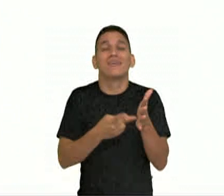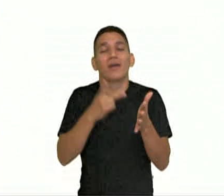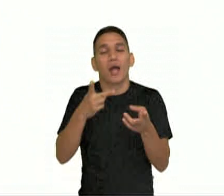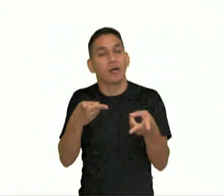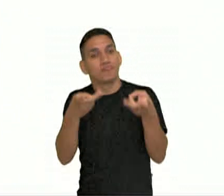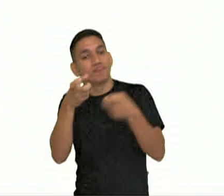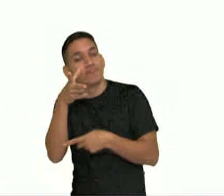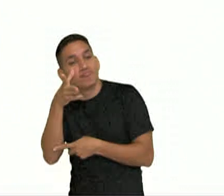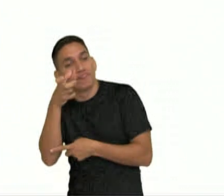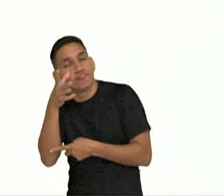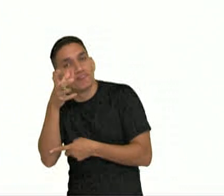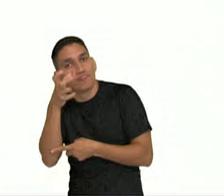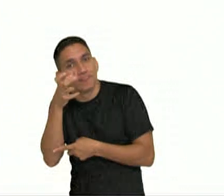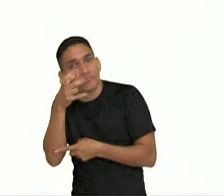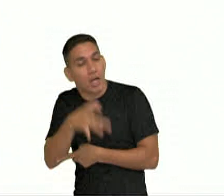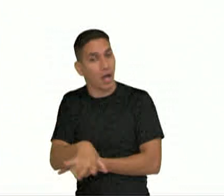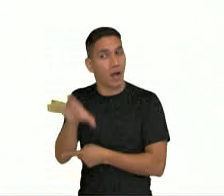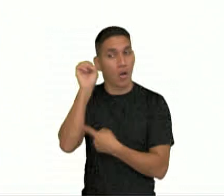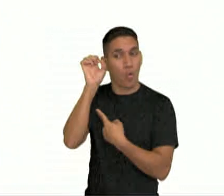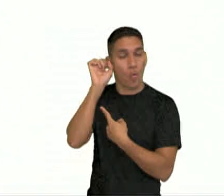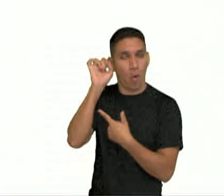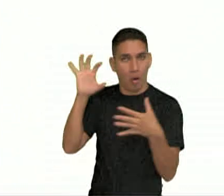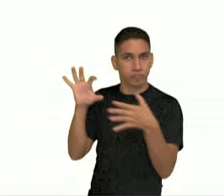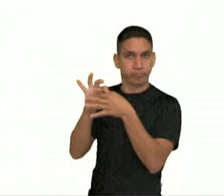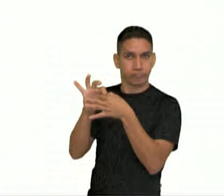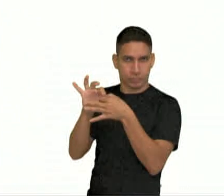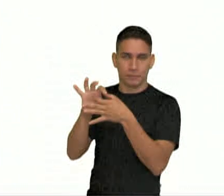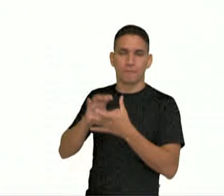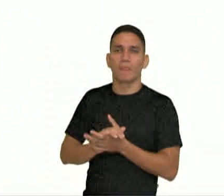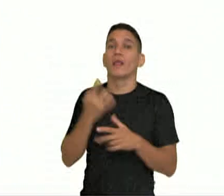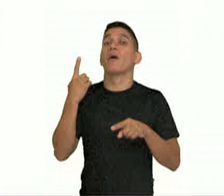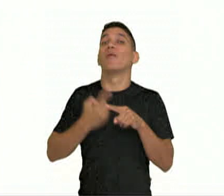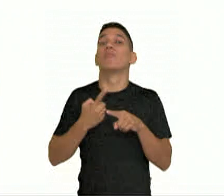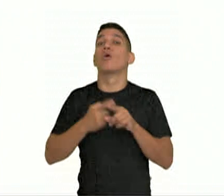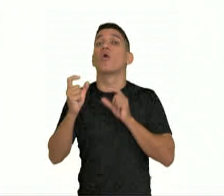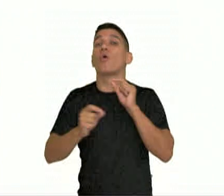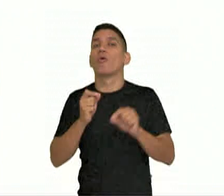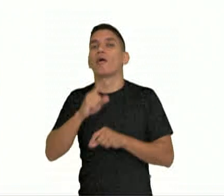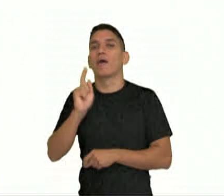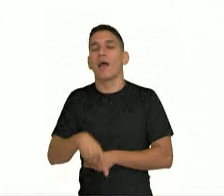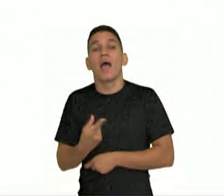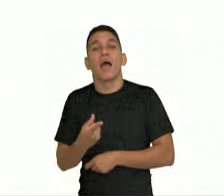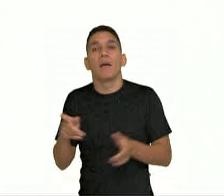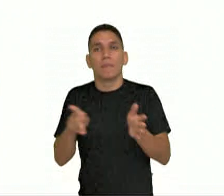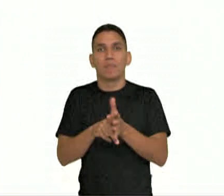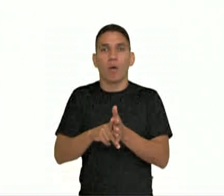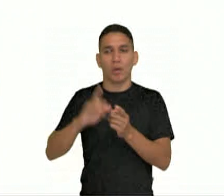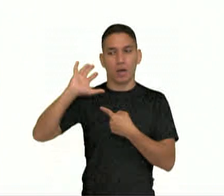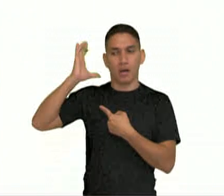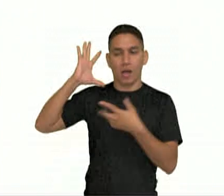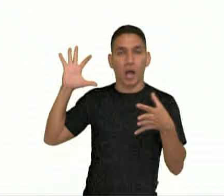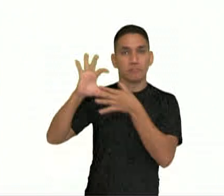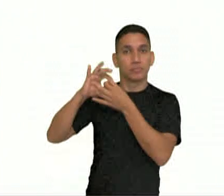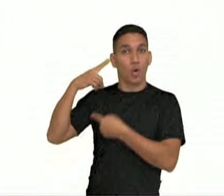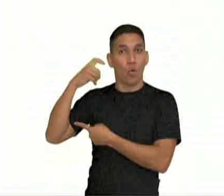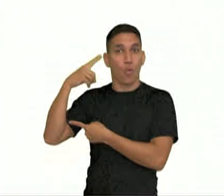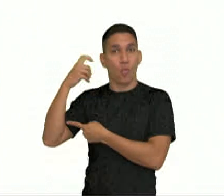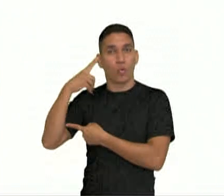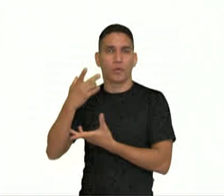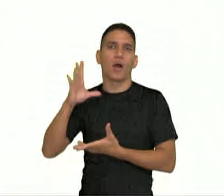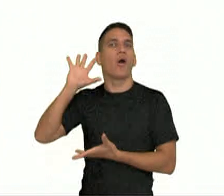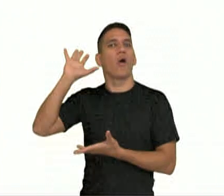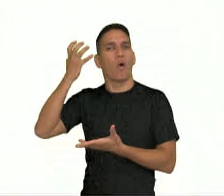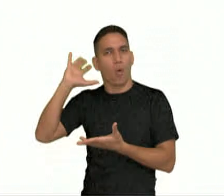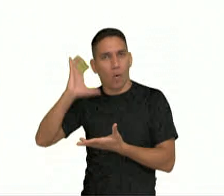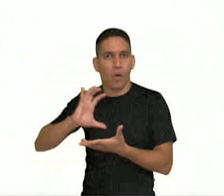né, consumir, ouvir, pois se trata, por se tratar de um programa de áudio. O podcast é feito